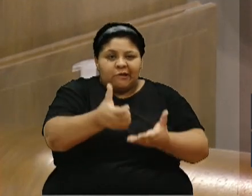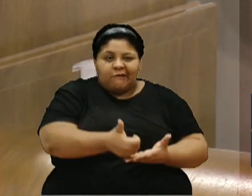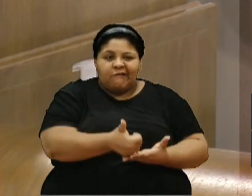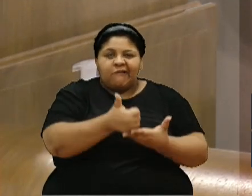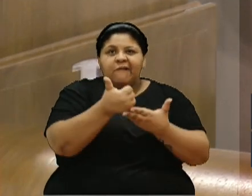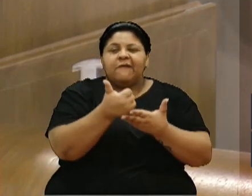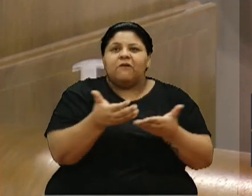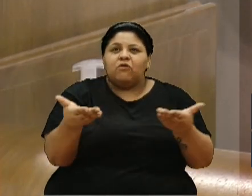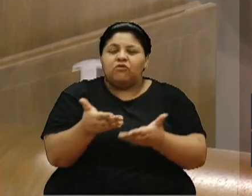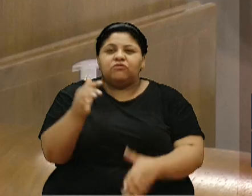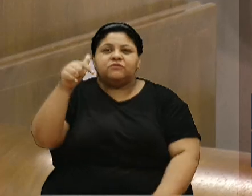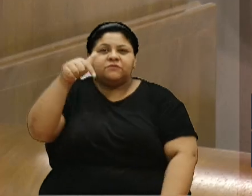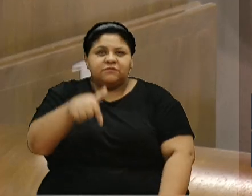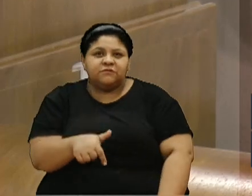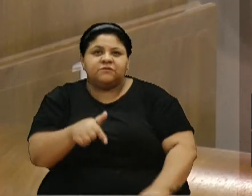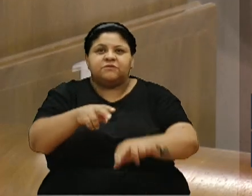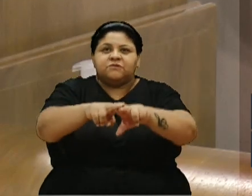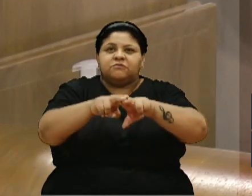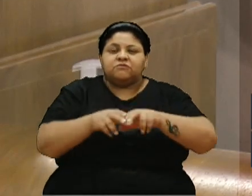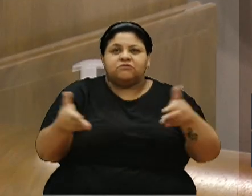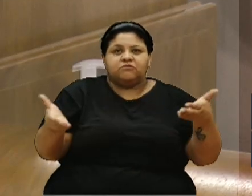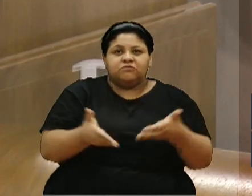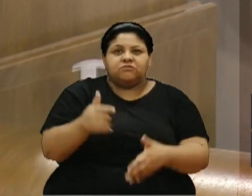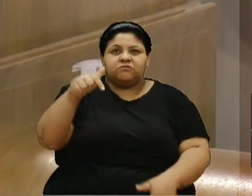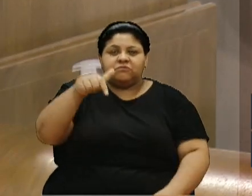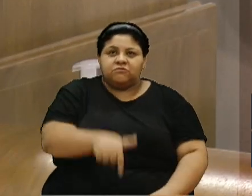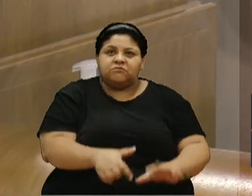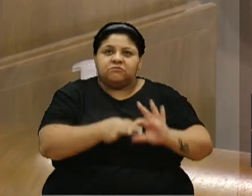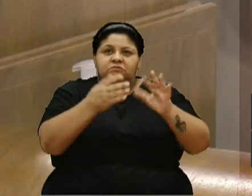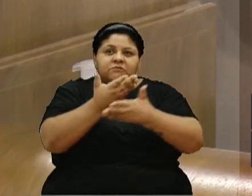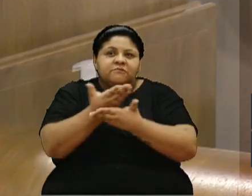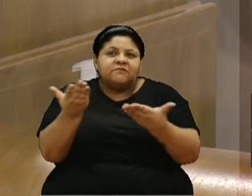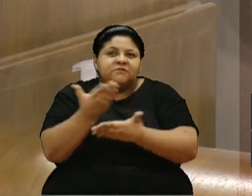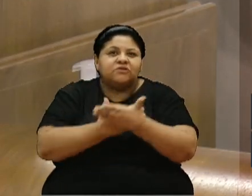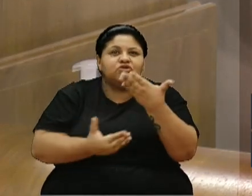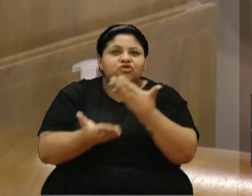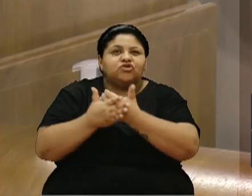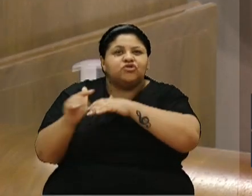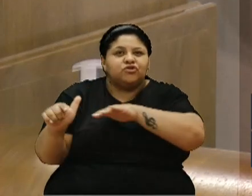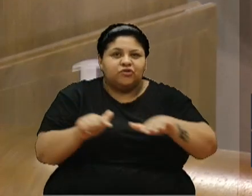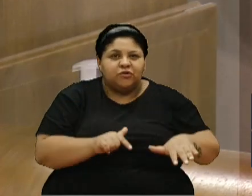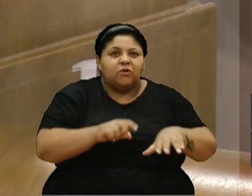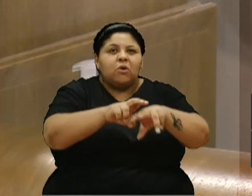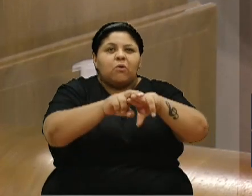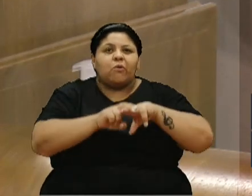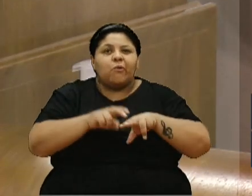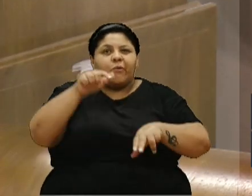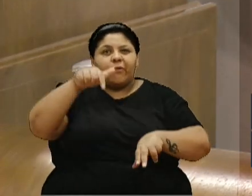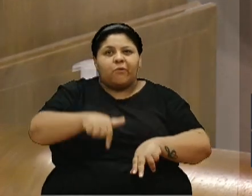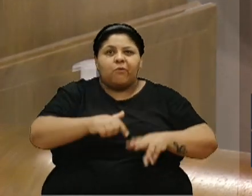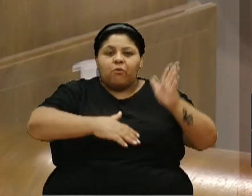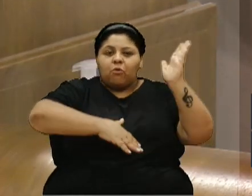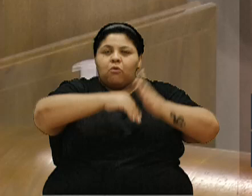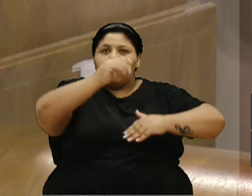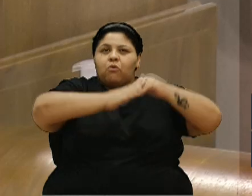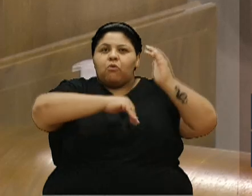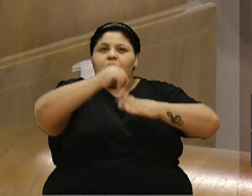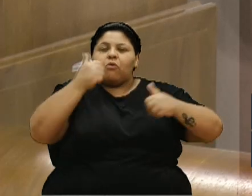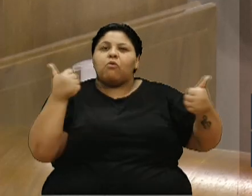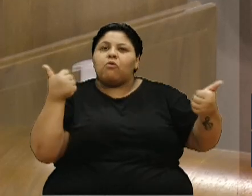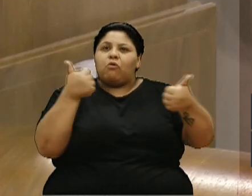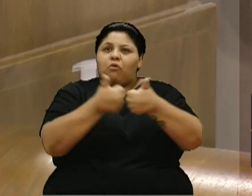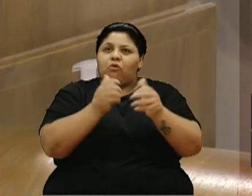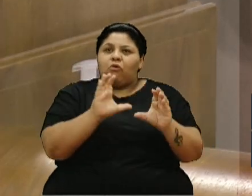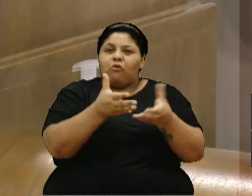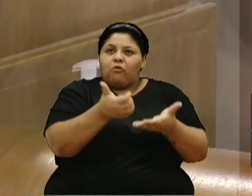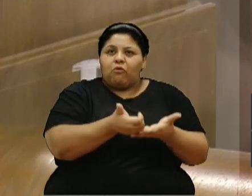está à disposição, por isso que estaremos à disposição de toda essa semana, por isso que estaremos construindo, juntamente com a